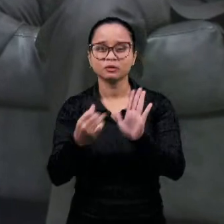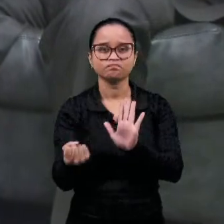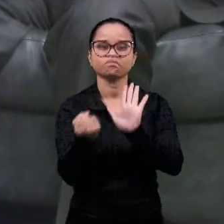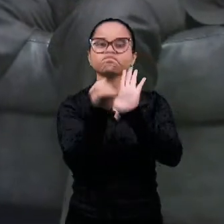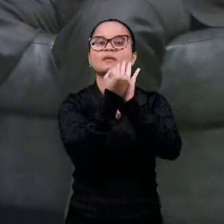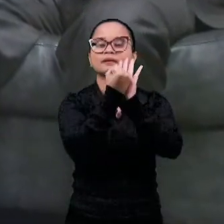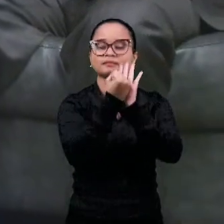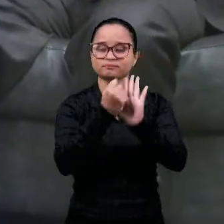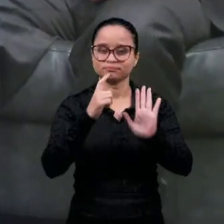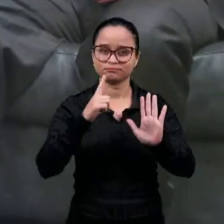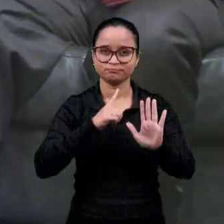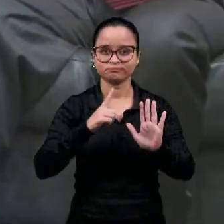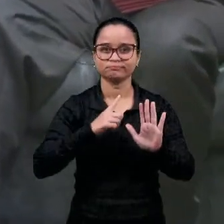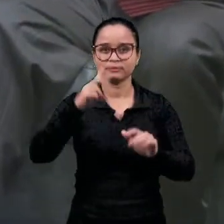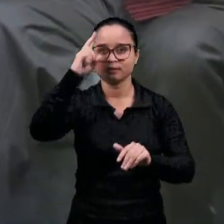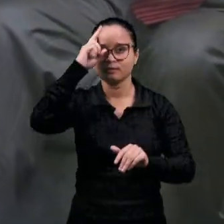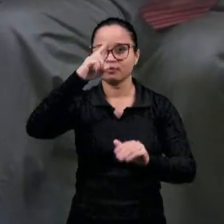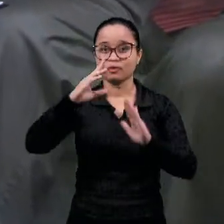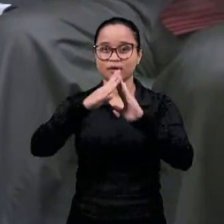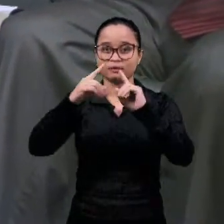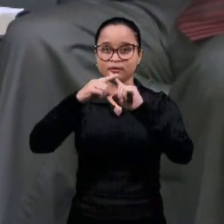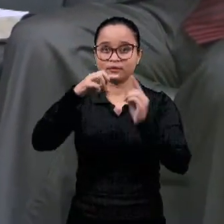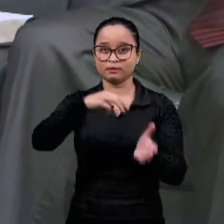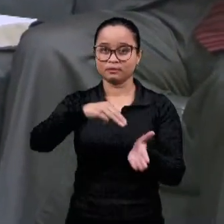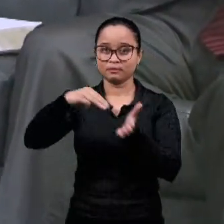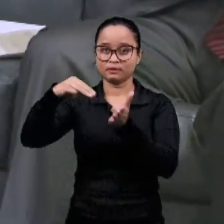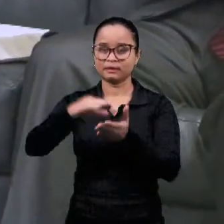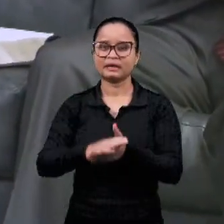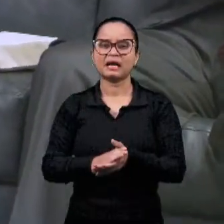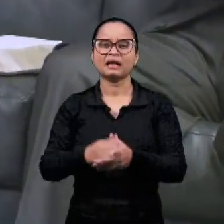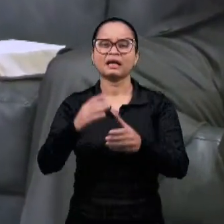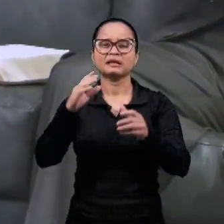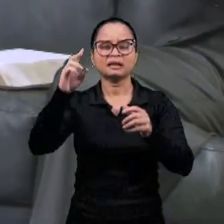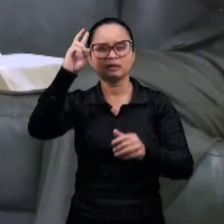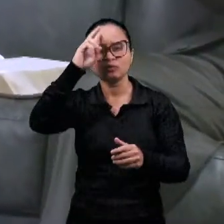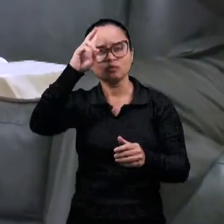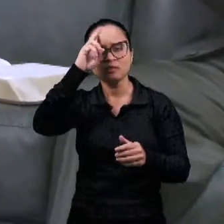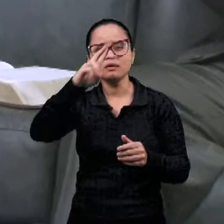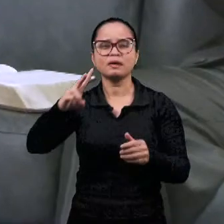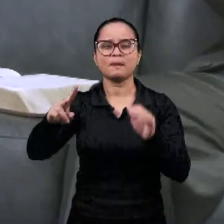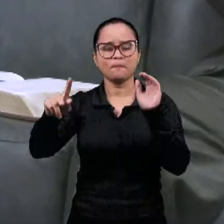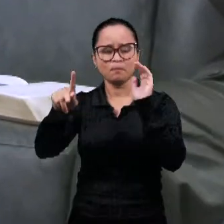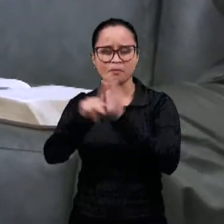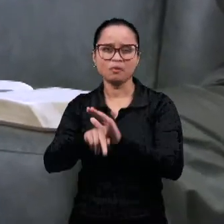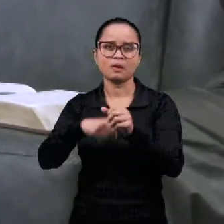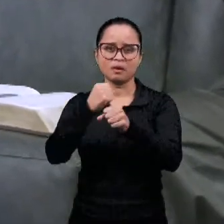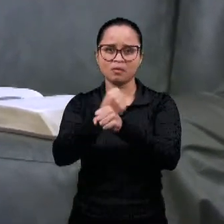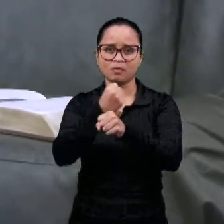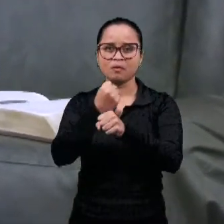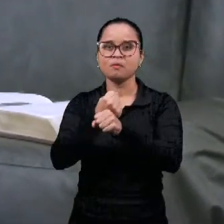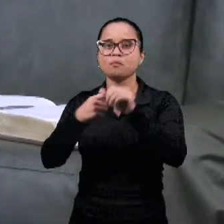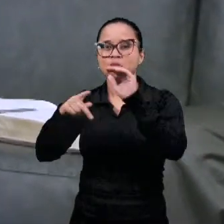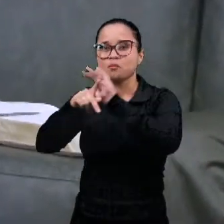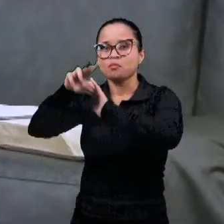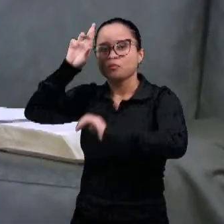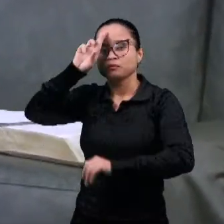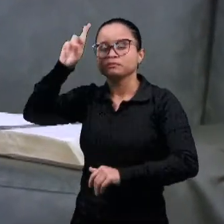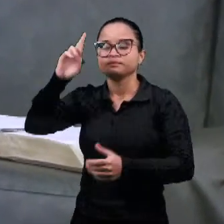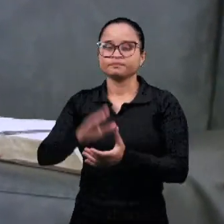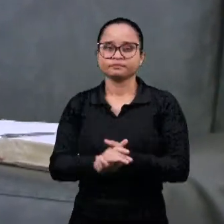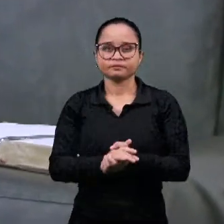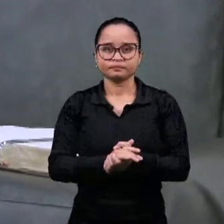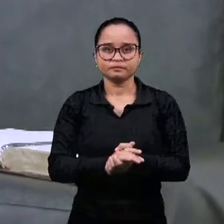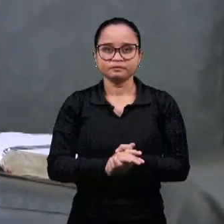gente gosta de dizer assim, na história da obra do Espírito Santo de Deus. Em nenhum momento houve